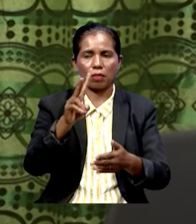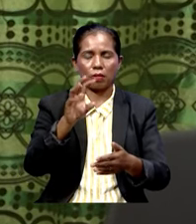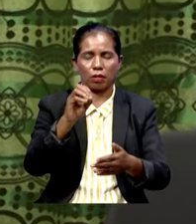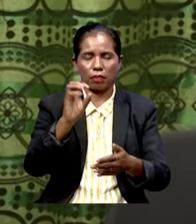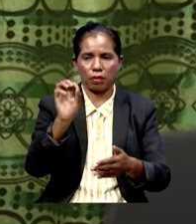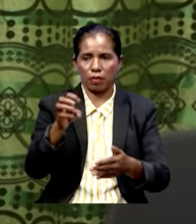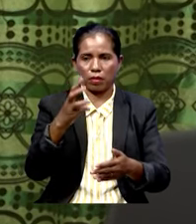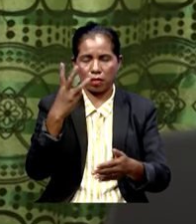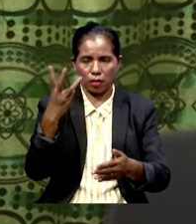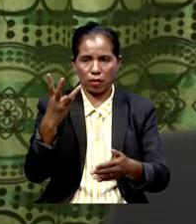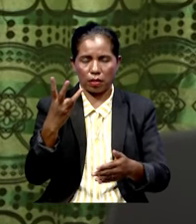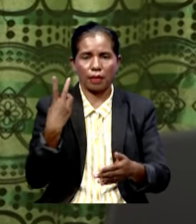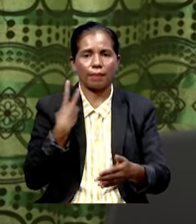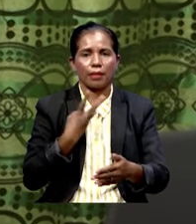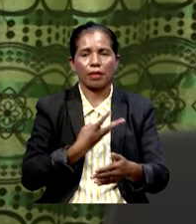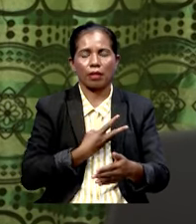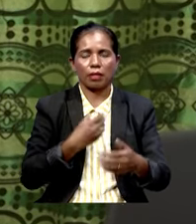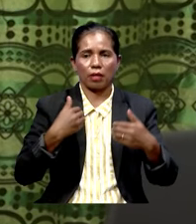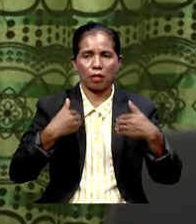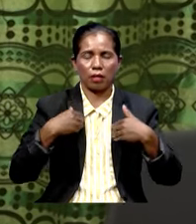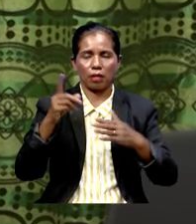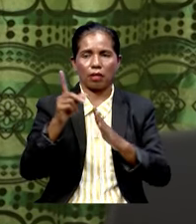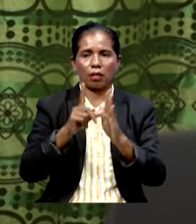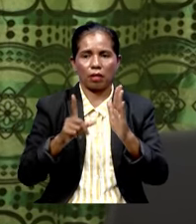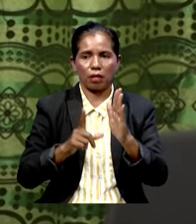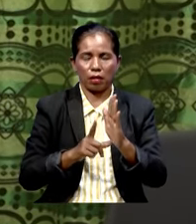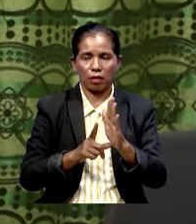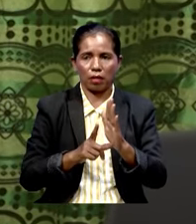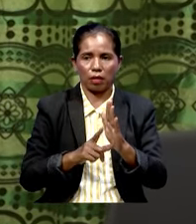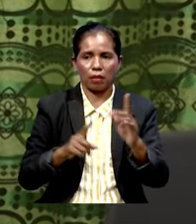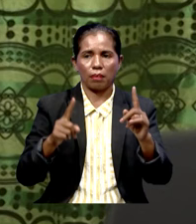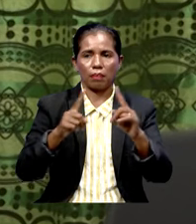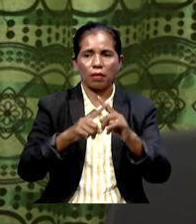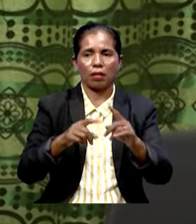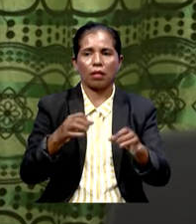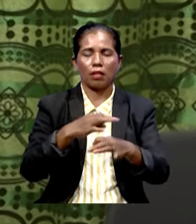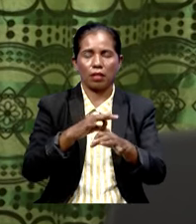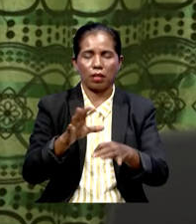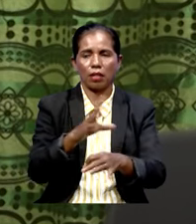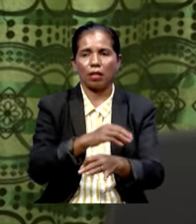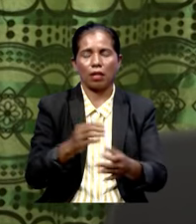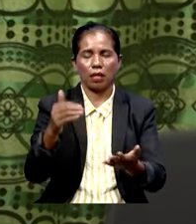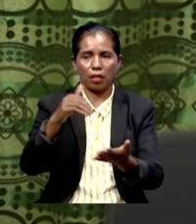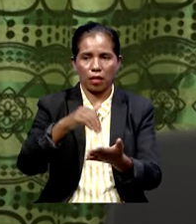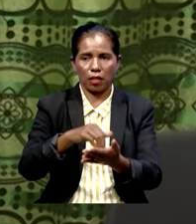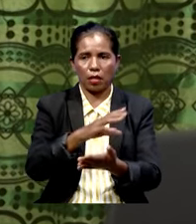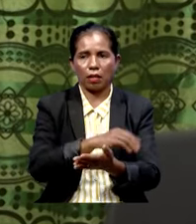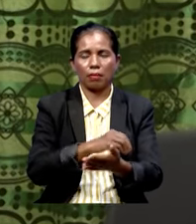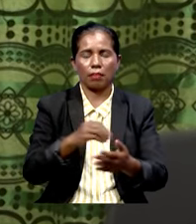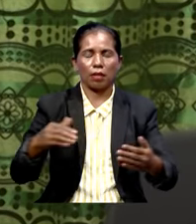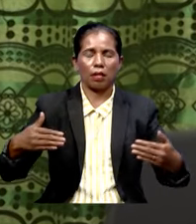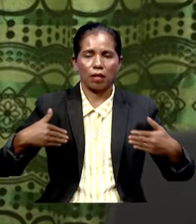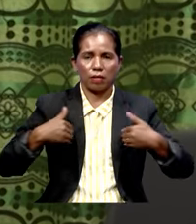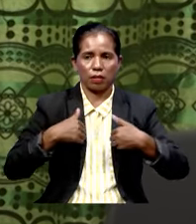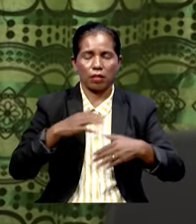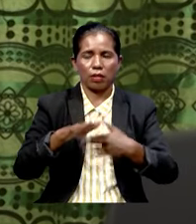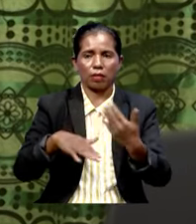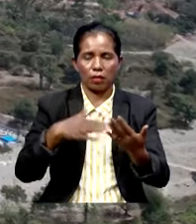5/2016. Nomos ita iha decreto lei ba recuperação biodiversidade pela refugio xira